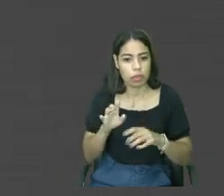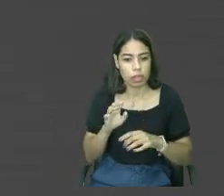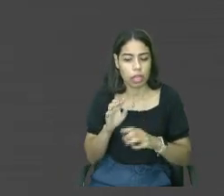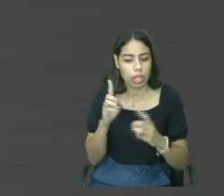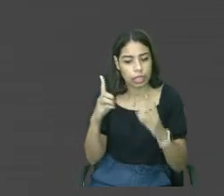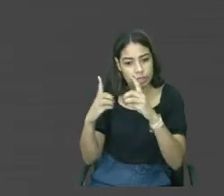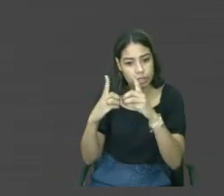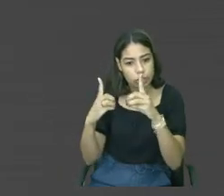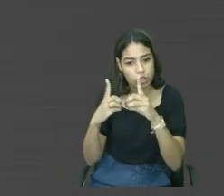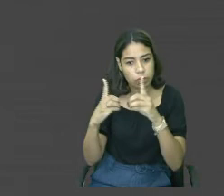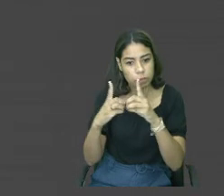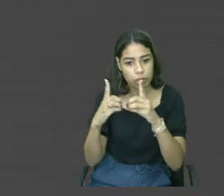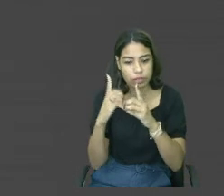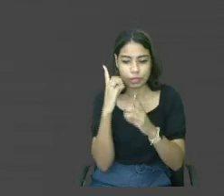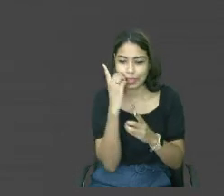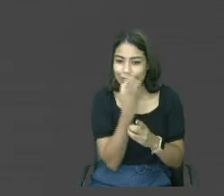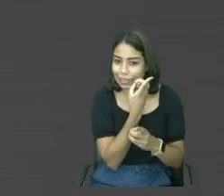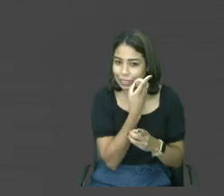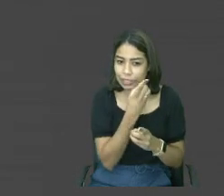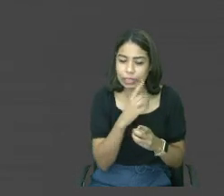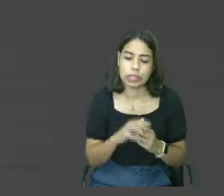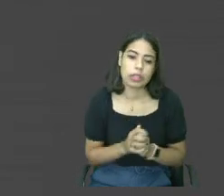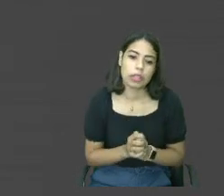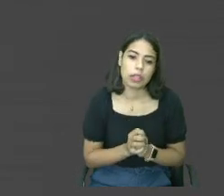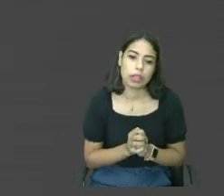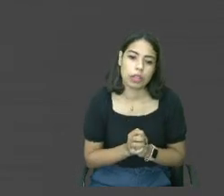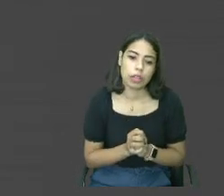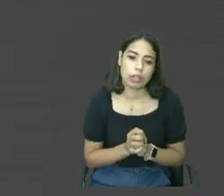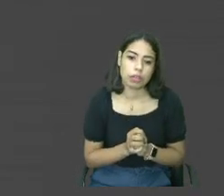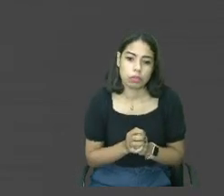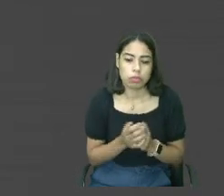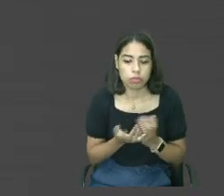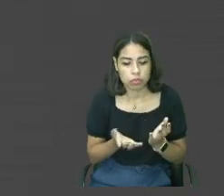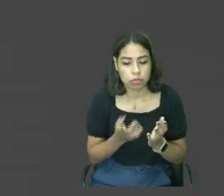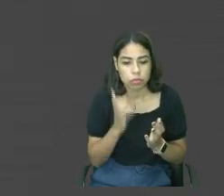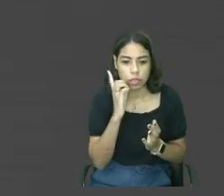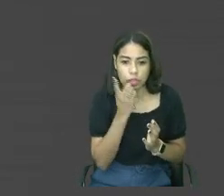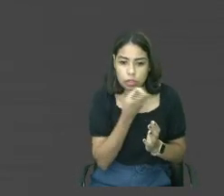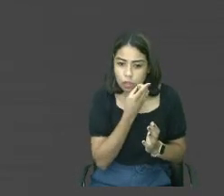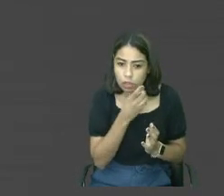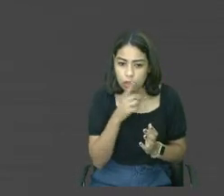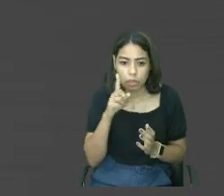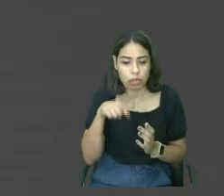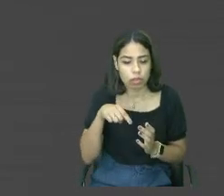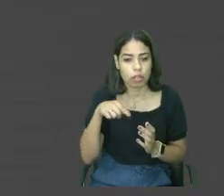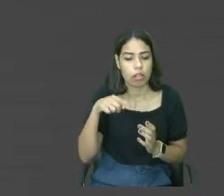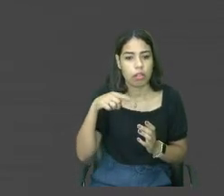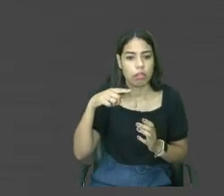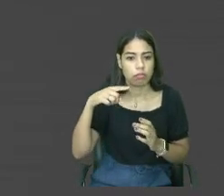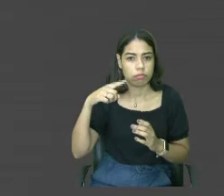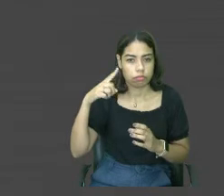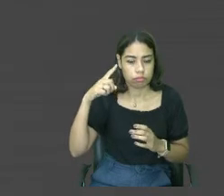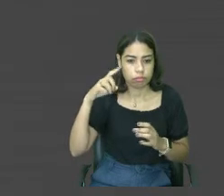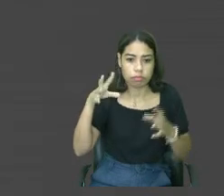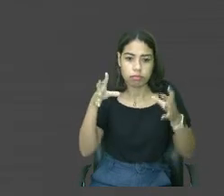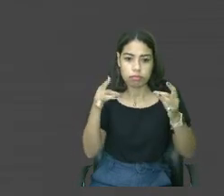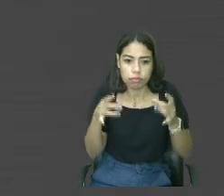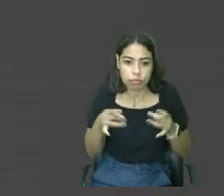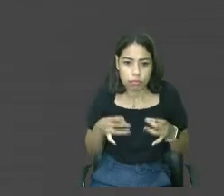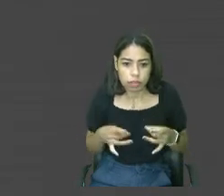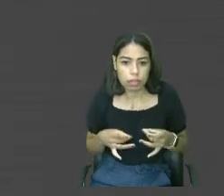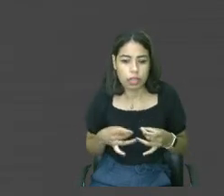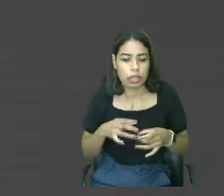atendimentos de odonto. Né, odonto, como são procedimentos bastante invasivos, né, a gente faz uma